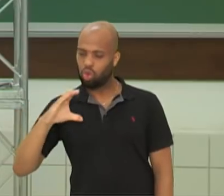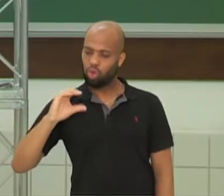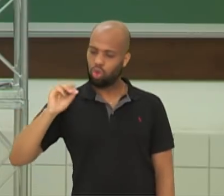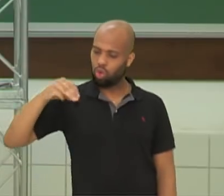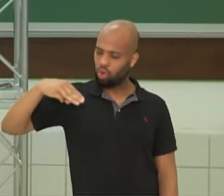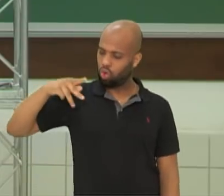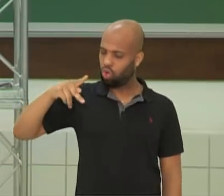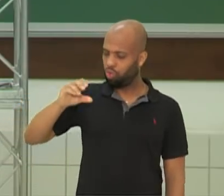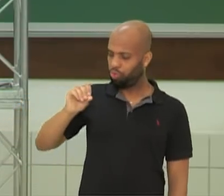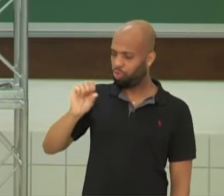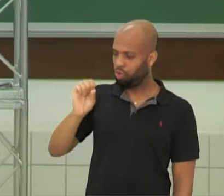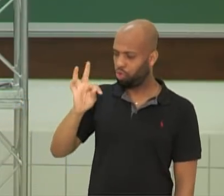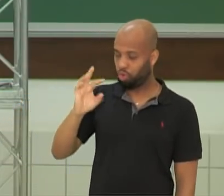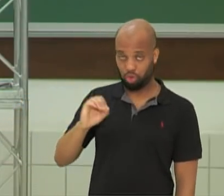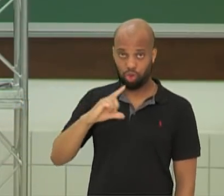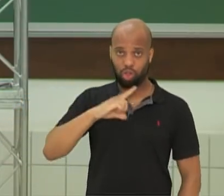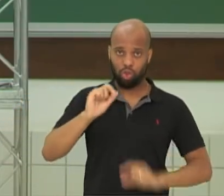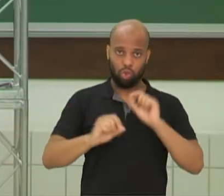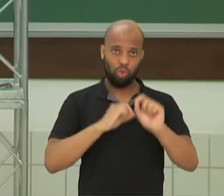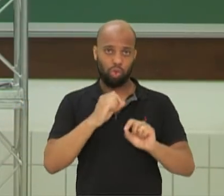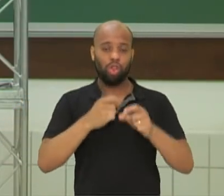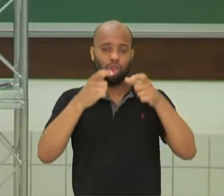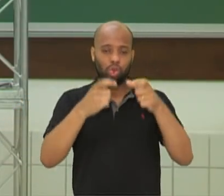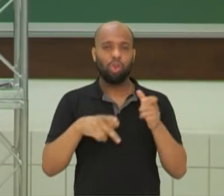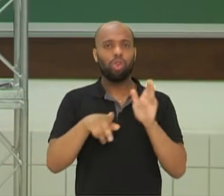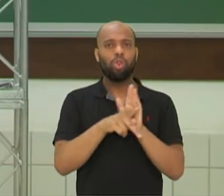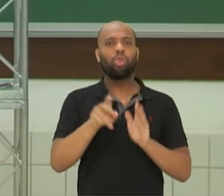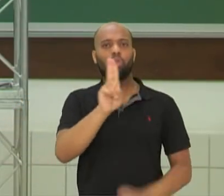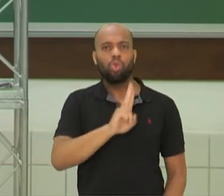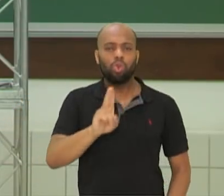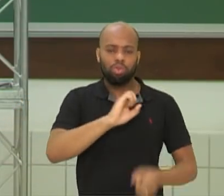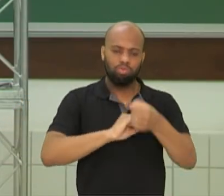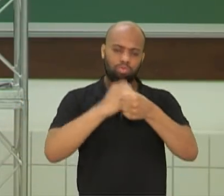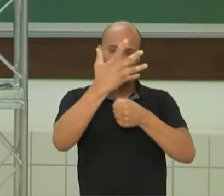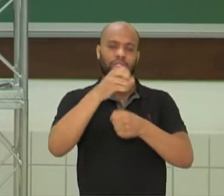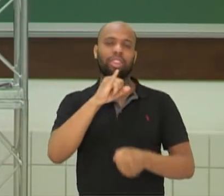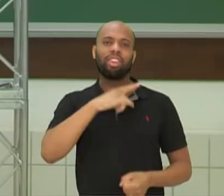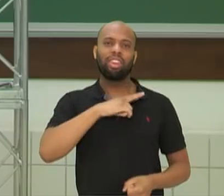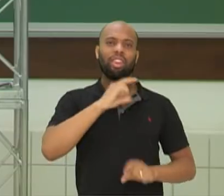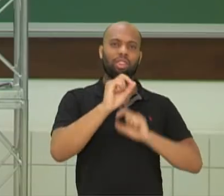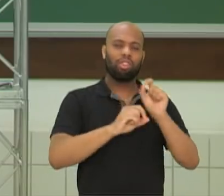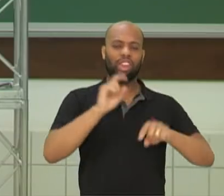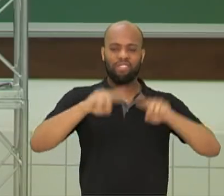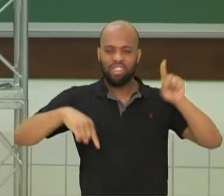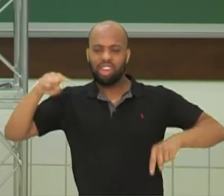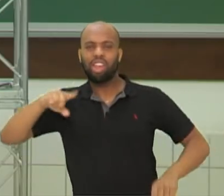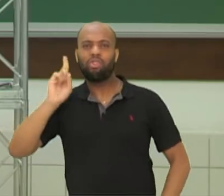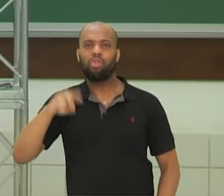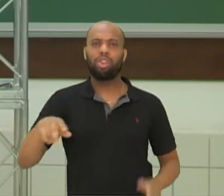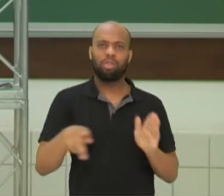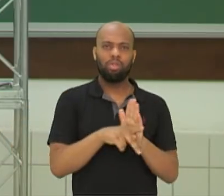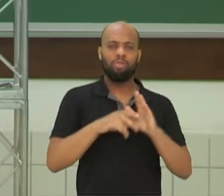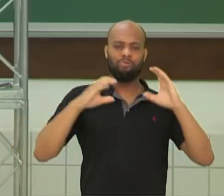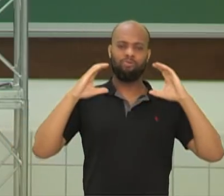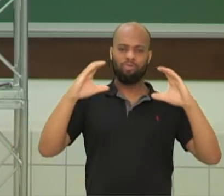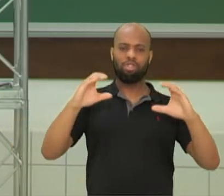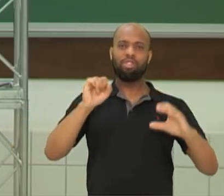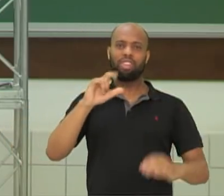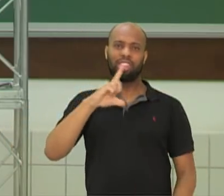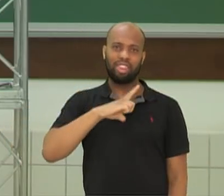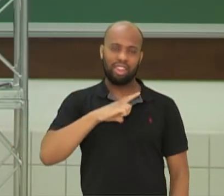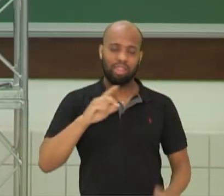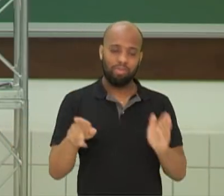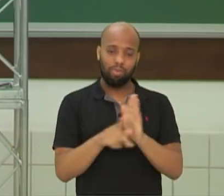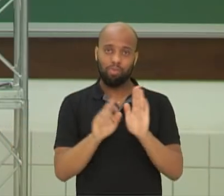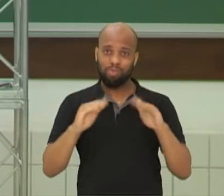o período calculado no expoente. Toda vez que eu tenho a minha incógnita, ou a minha variável, falando de função agora, a minha variável